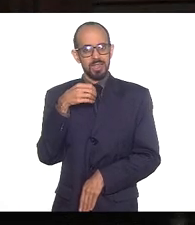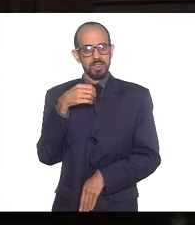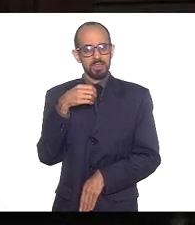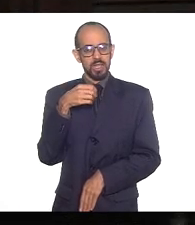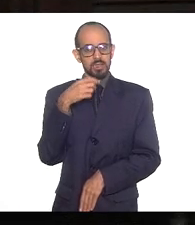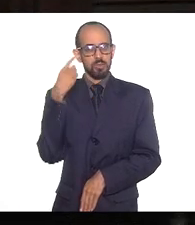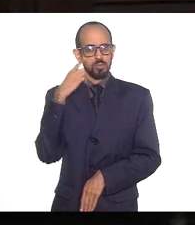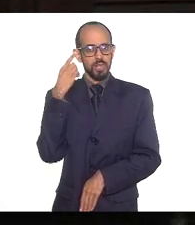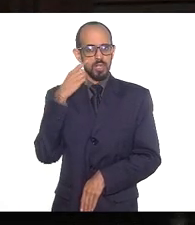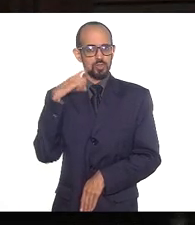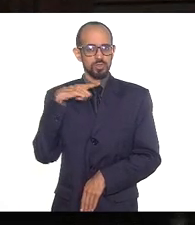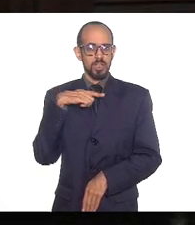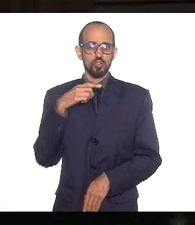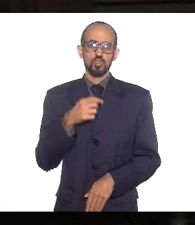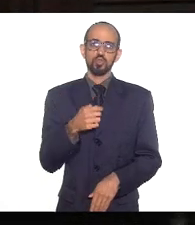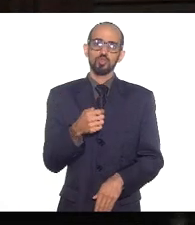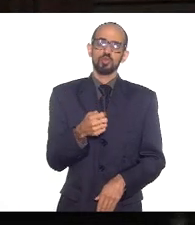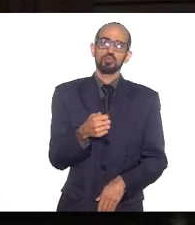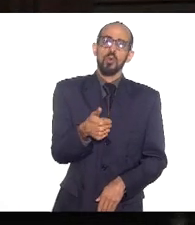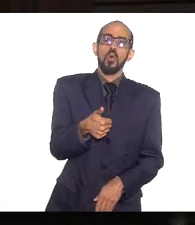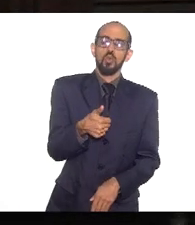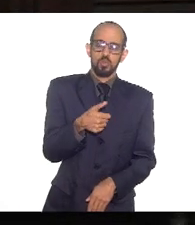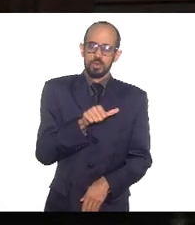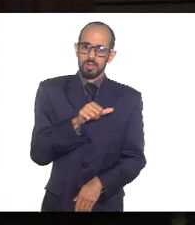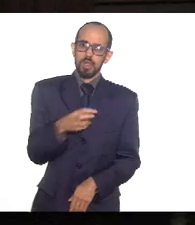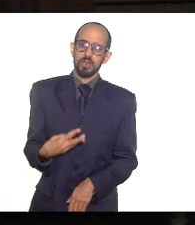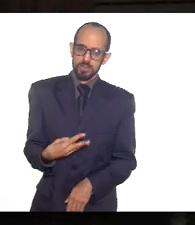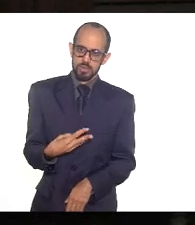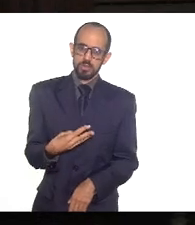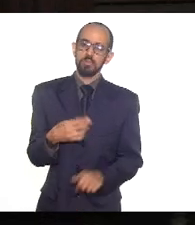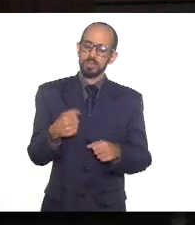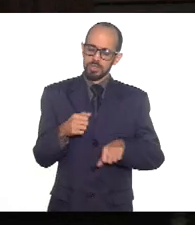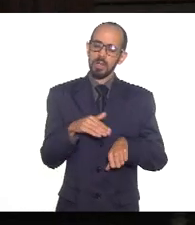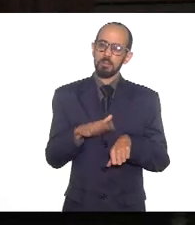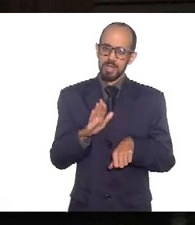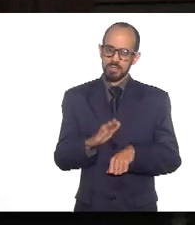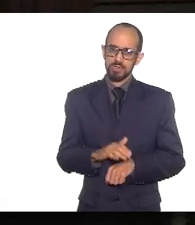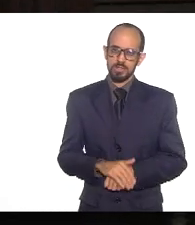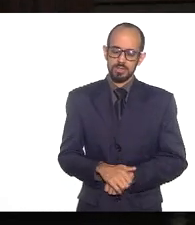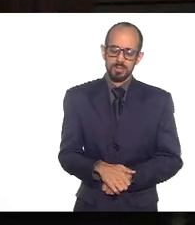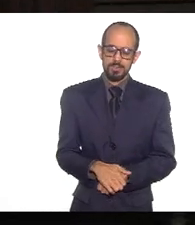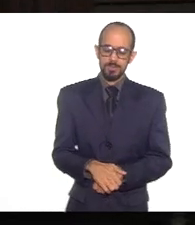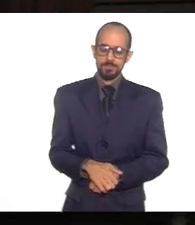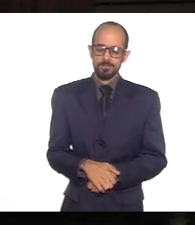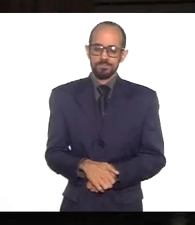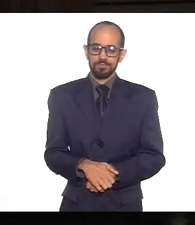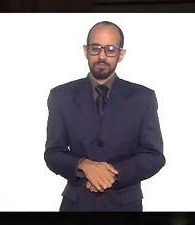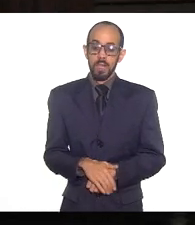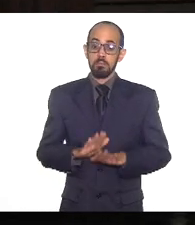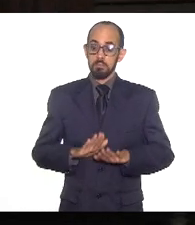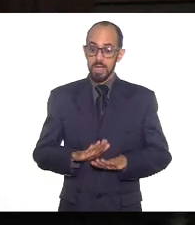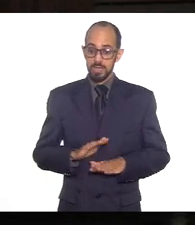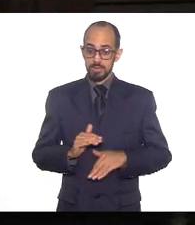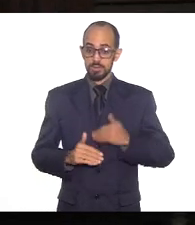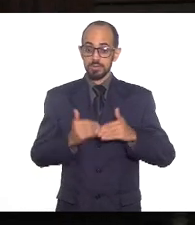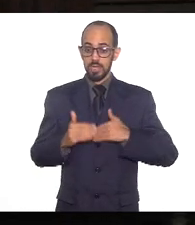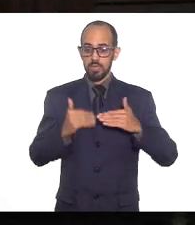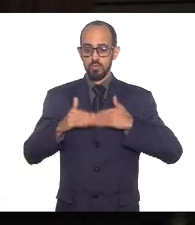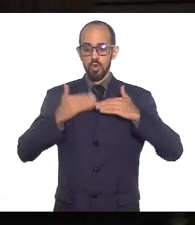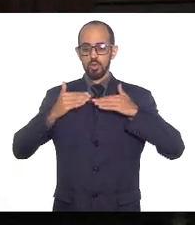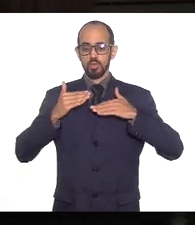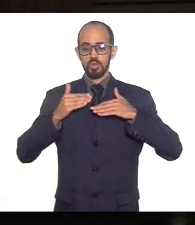tem 13 tem que ter muito mais lá e qualquer forma está havendo uma evolução aí